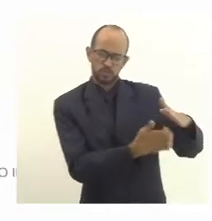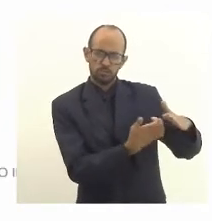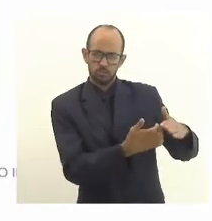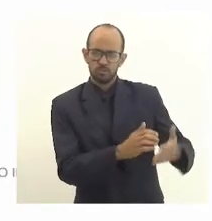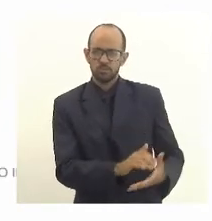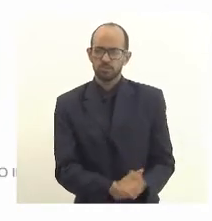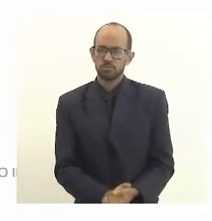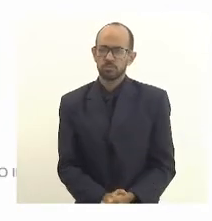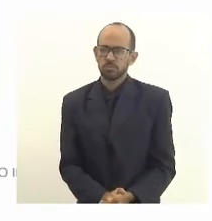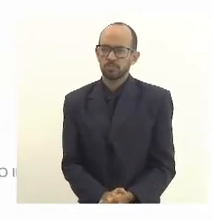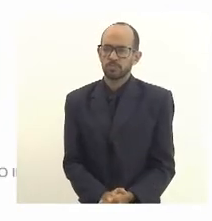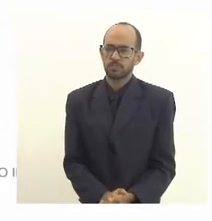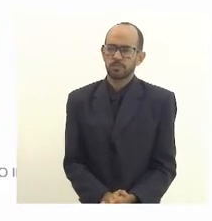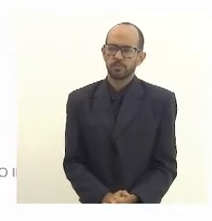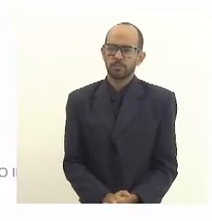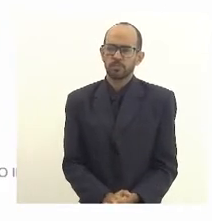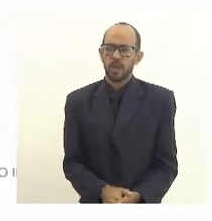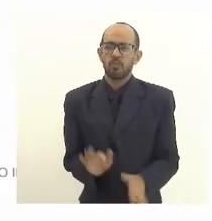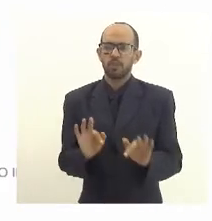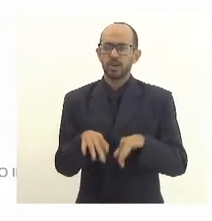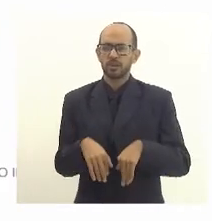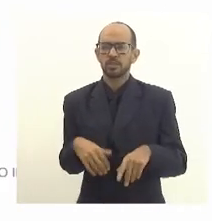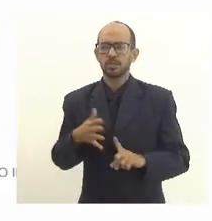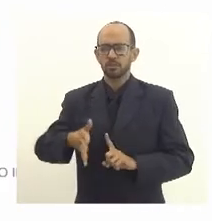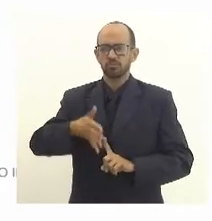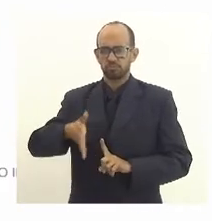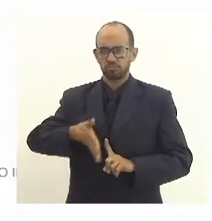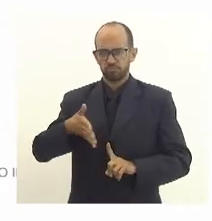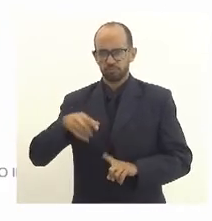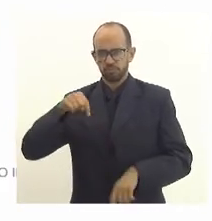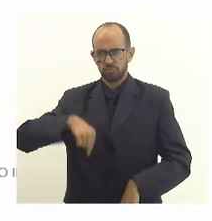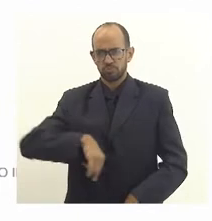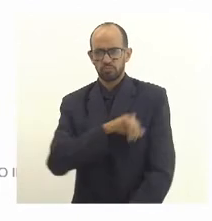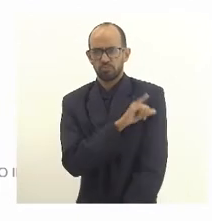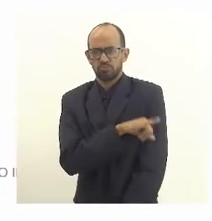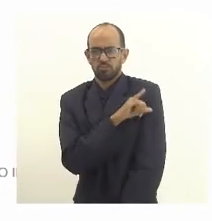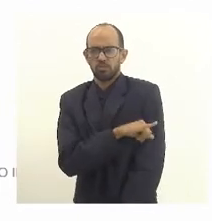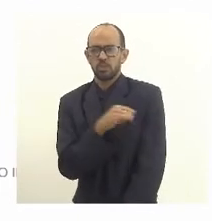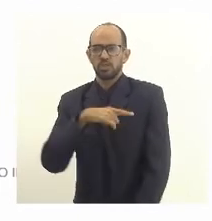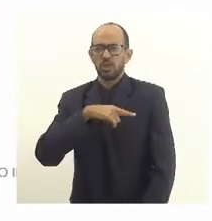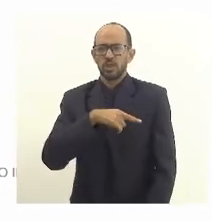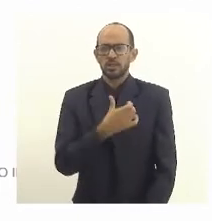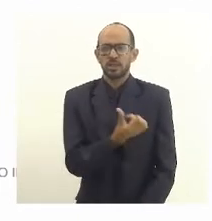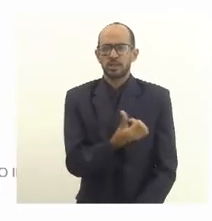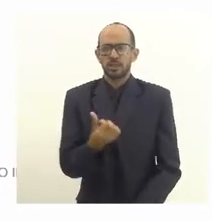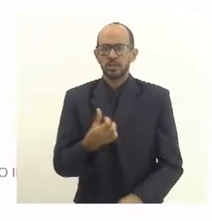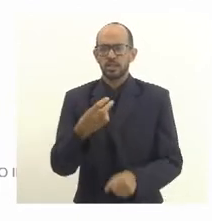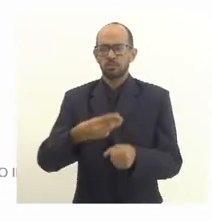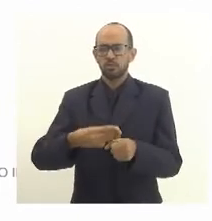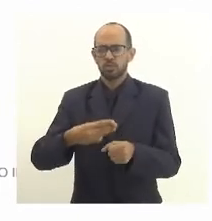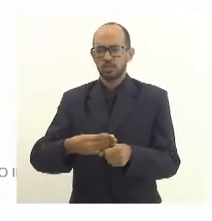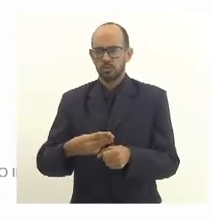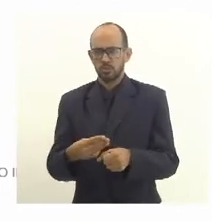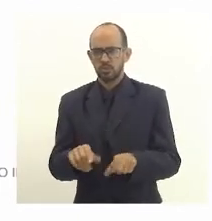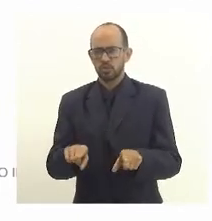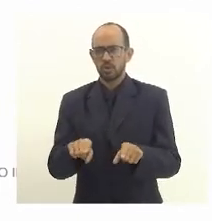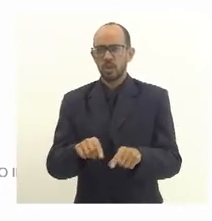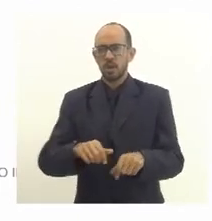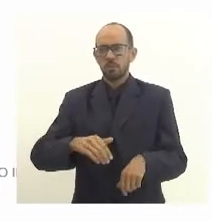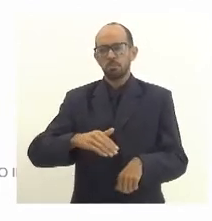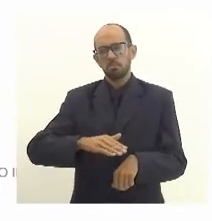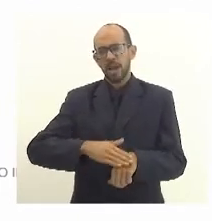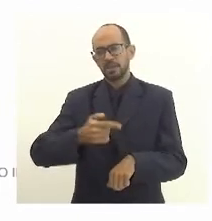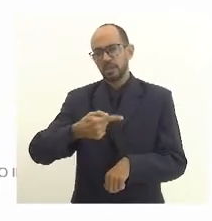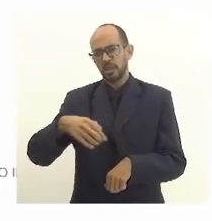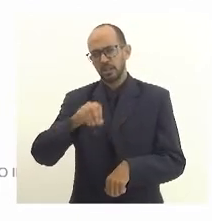passar? Já vou finalizar aqui. Bom, no Rio de Janeiro, né, a gente atua em 66 municípios, mais de 70%